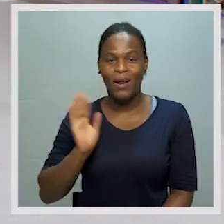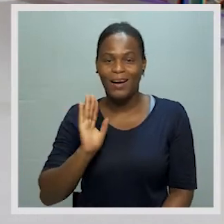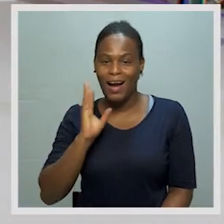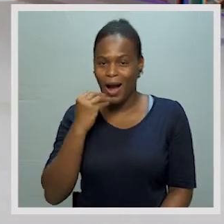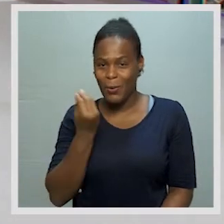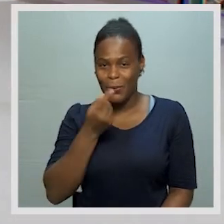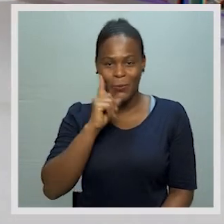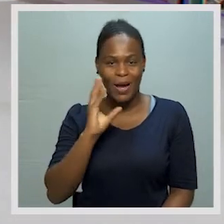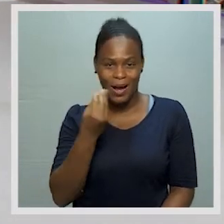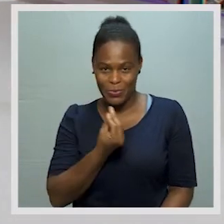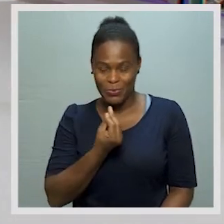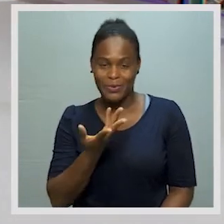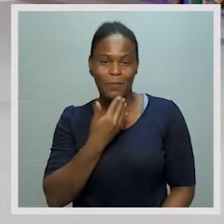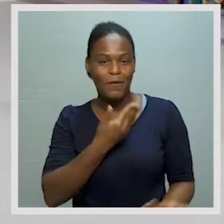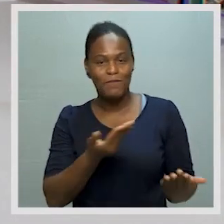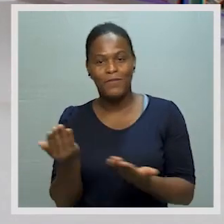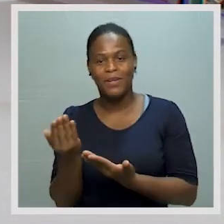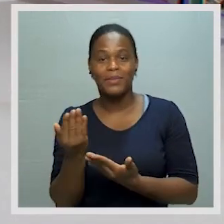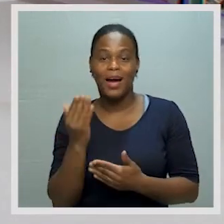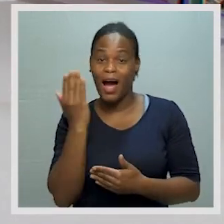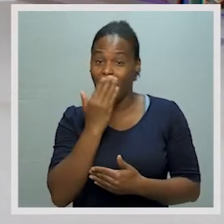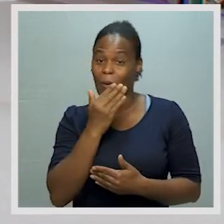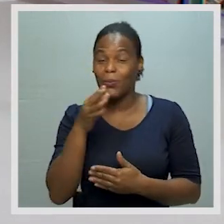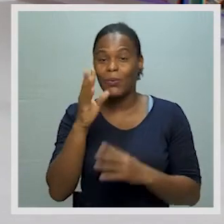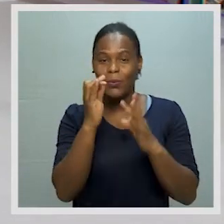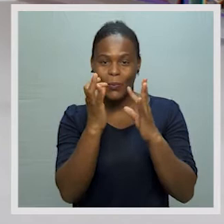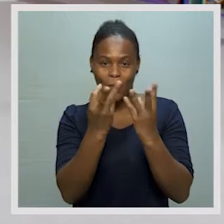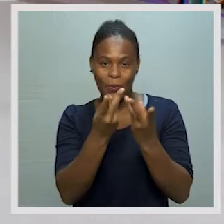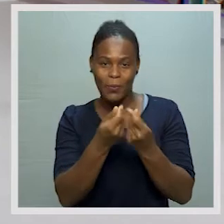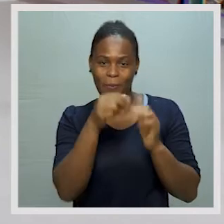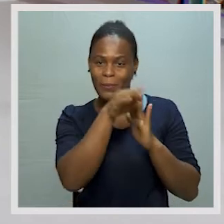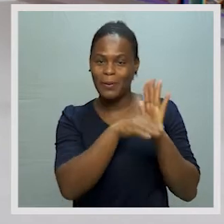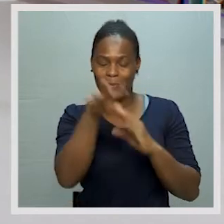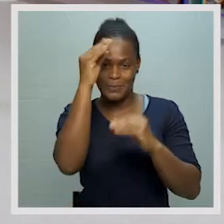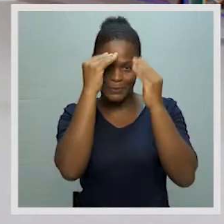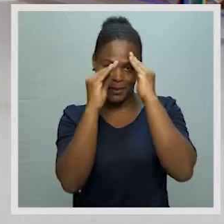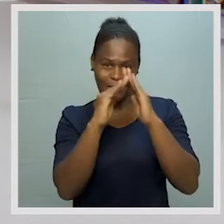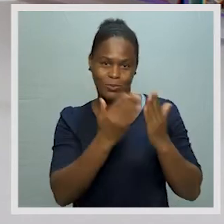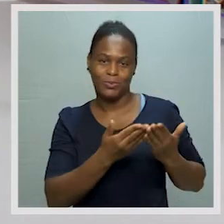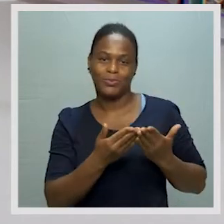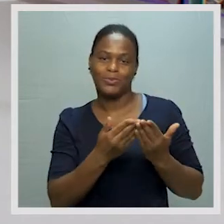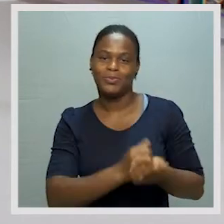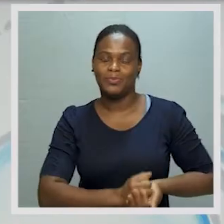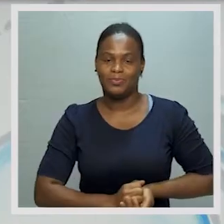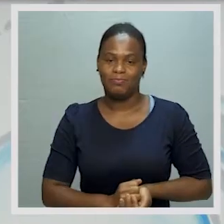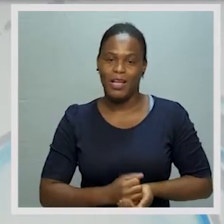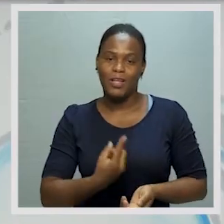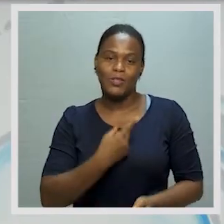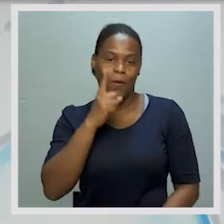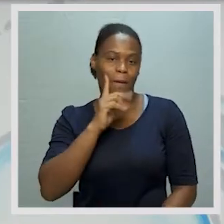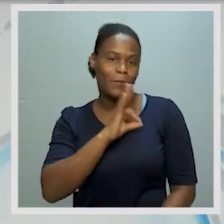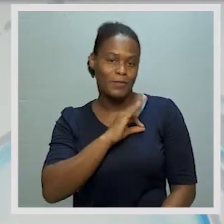Olá, alunos! Olá, alunas! Sejam bem-vindos à aula de Economia no programa Aprender e Estudar em Casa. Sou